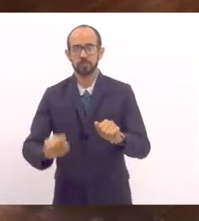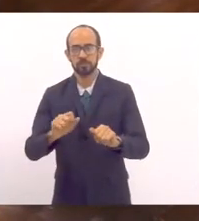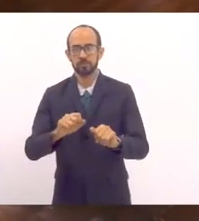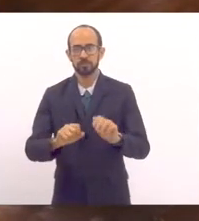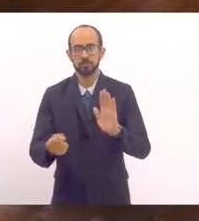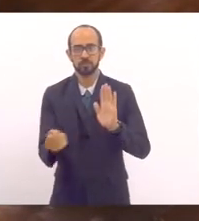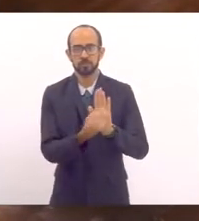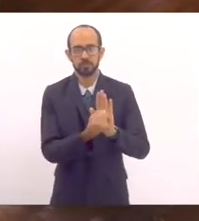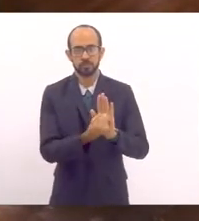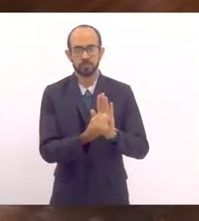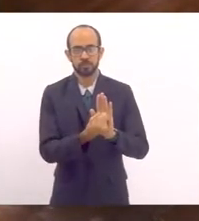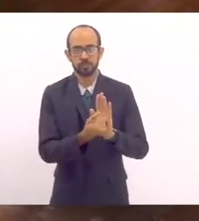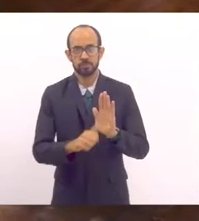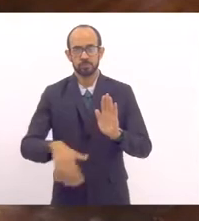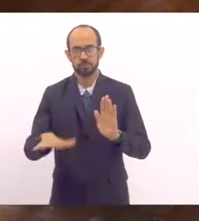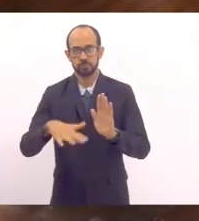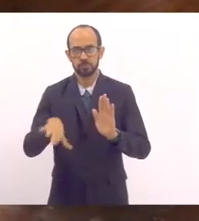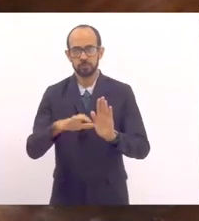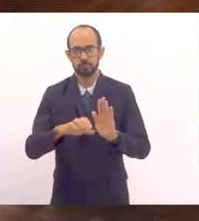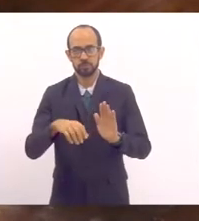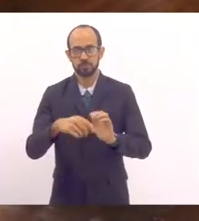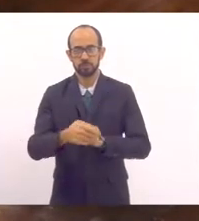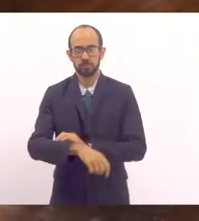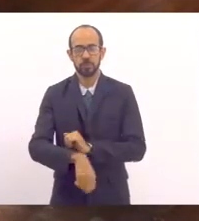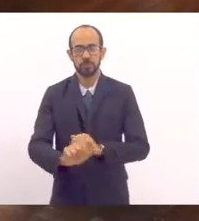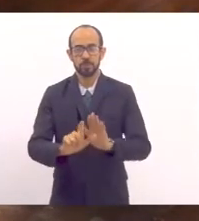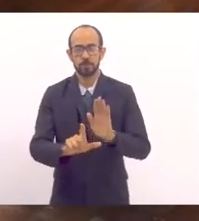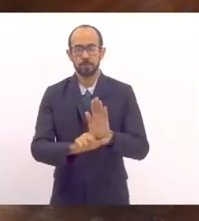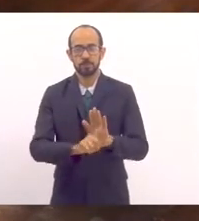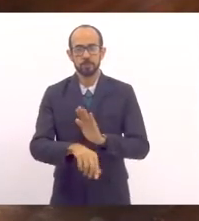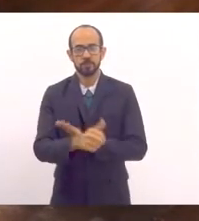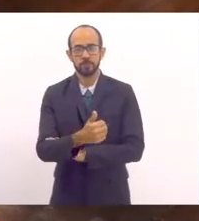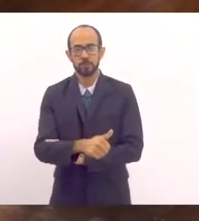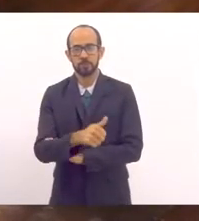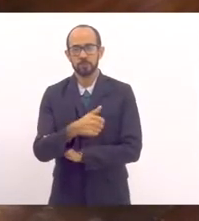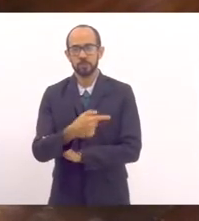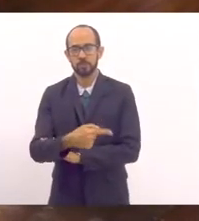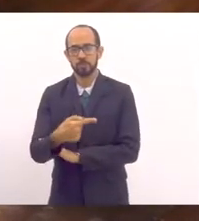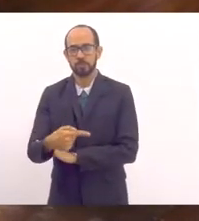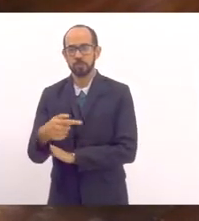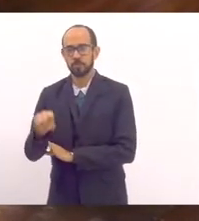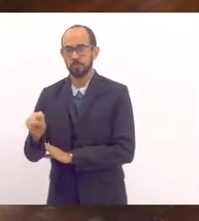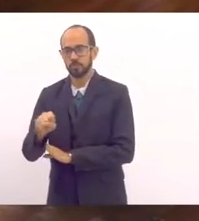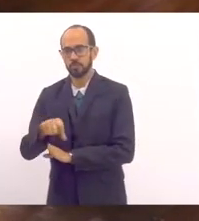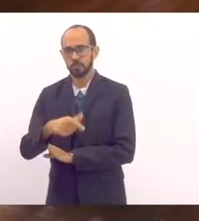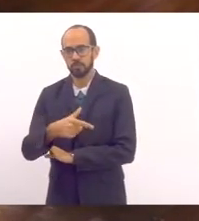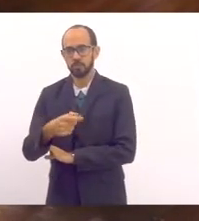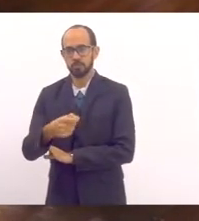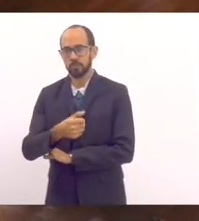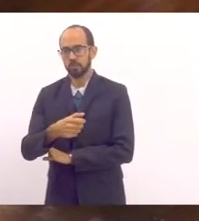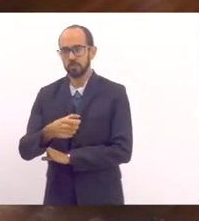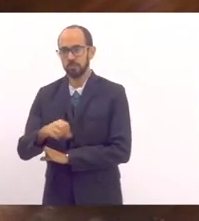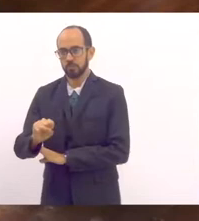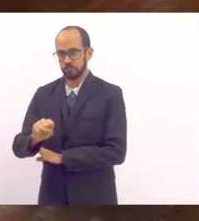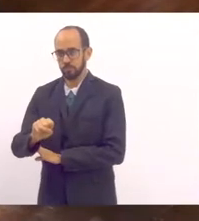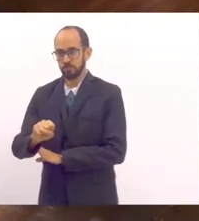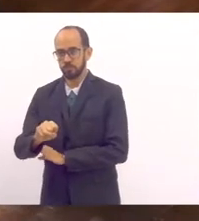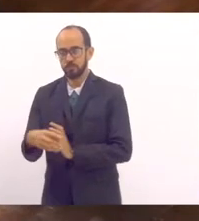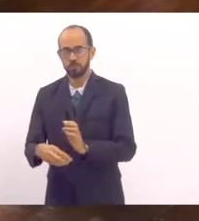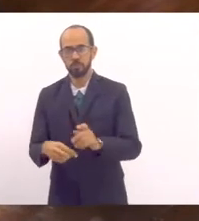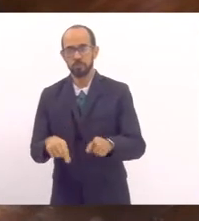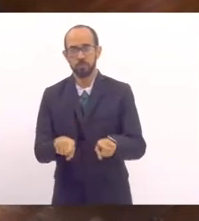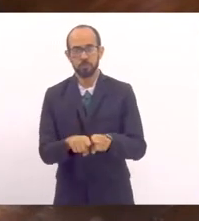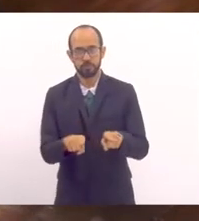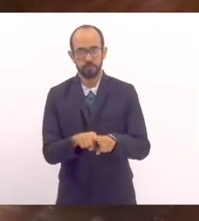Lei Geral do Turismo, 11.771/2008. Também foi em 2008, deputada, que nós criamos, na Costa do Sol,